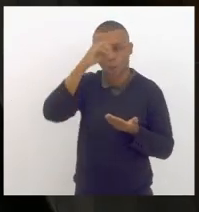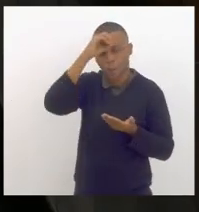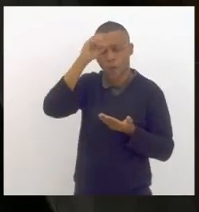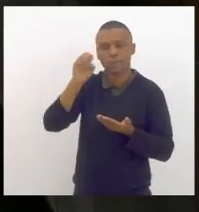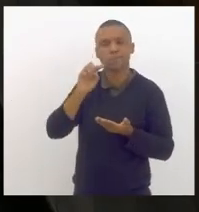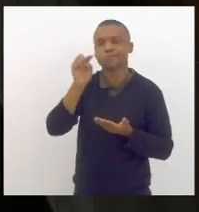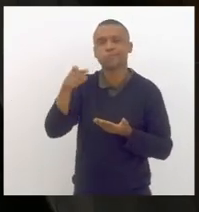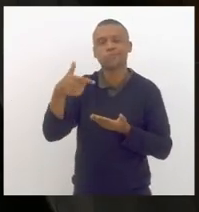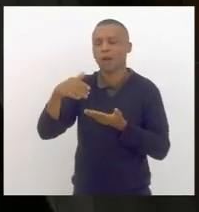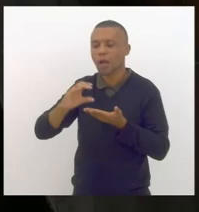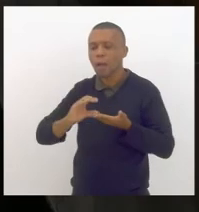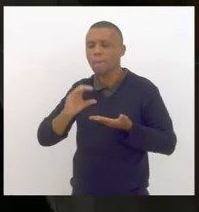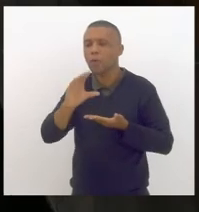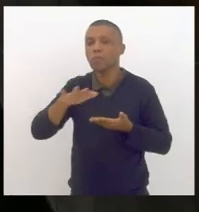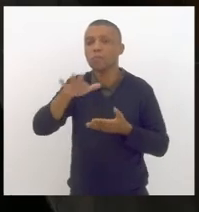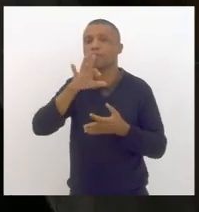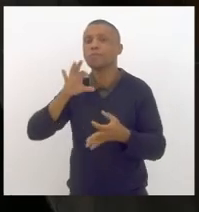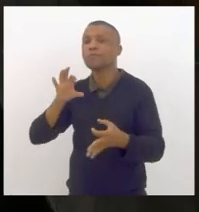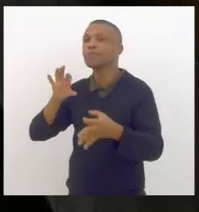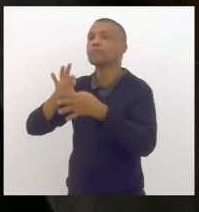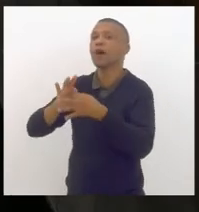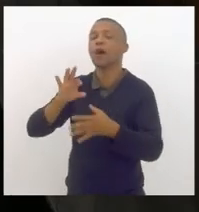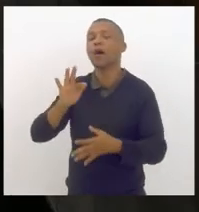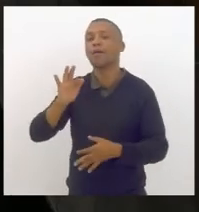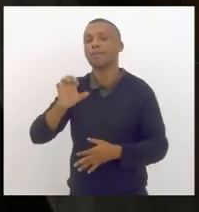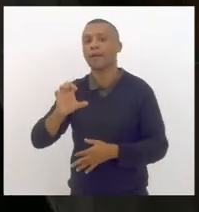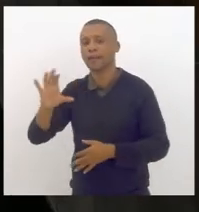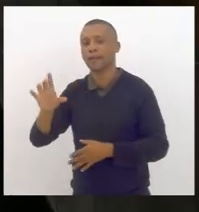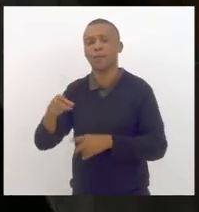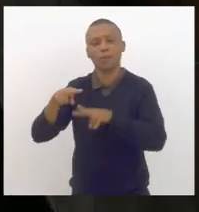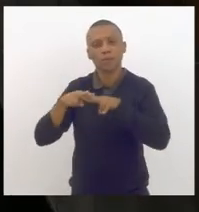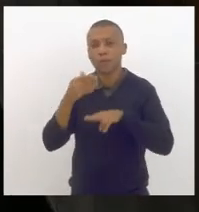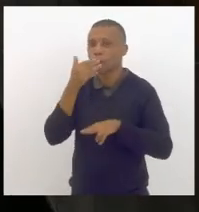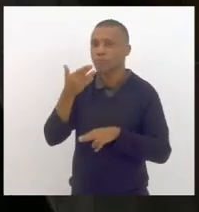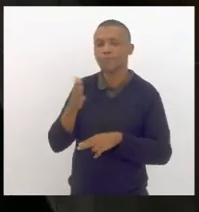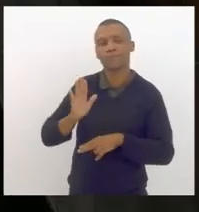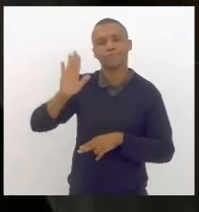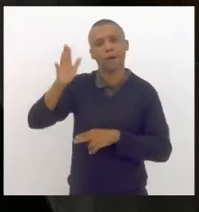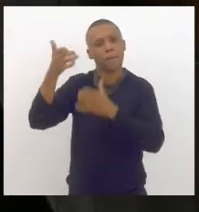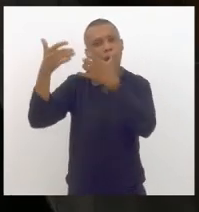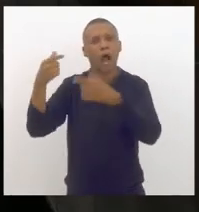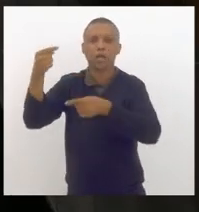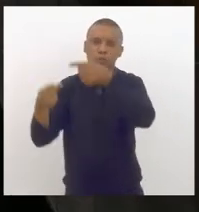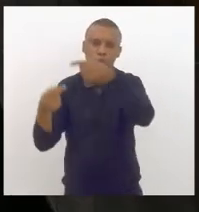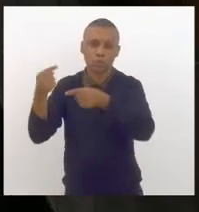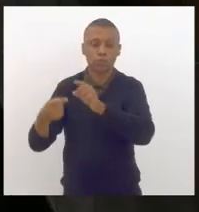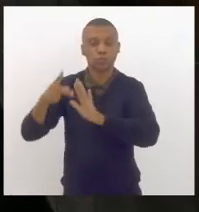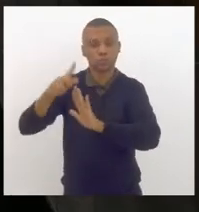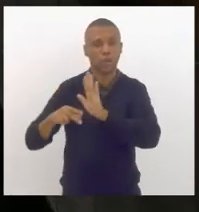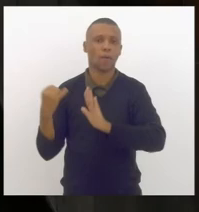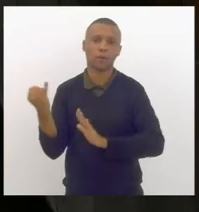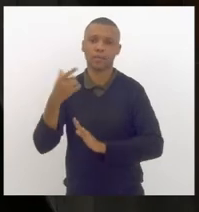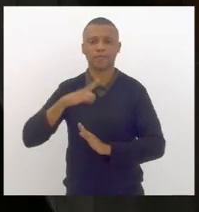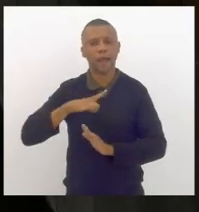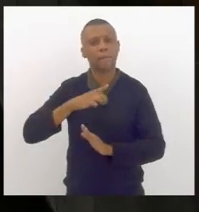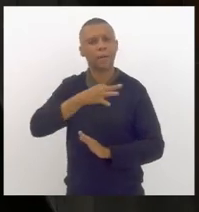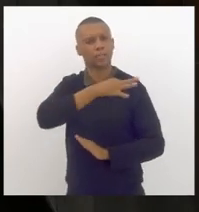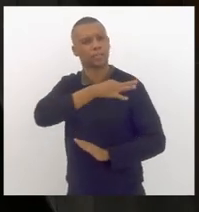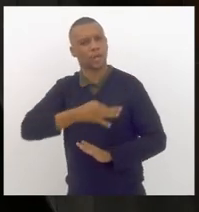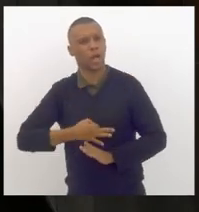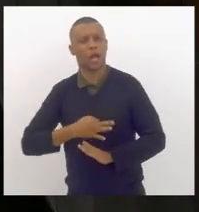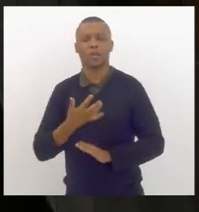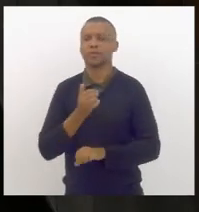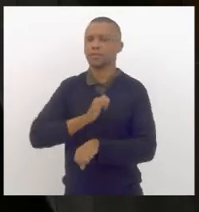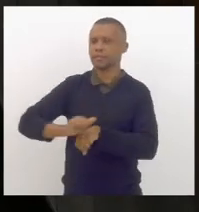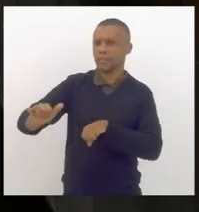vinculados ao FEC. Por isso, faço aqui essa discussão, o projeto é importante. Quanto mais alternativas, quanto mais dignidade, quanto